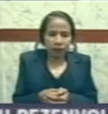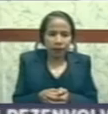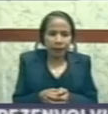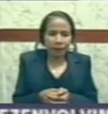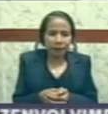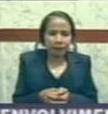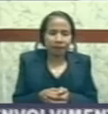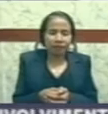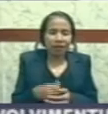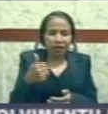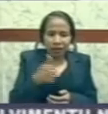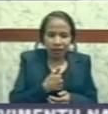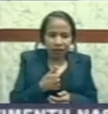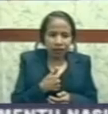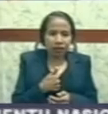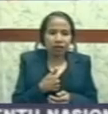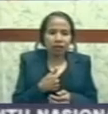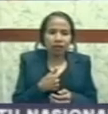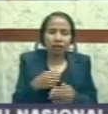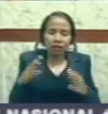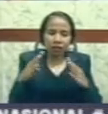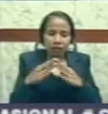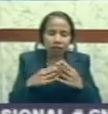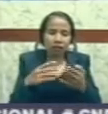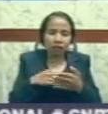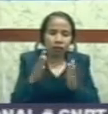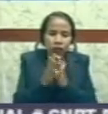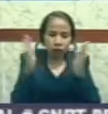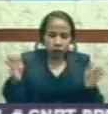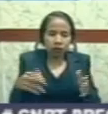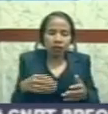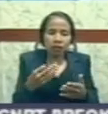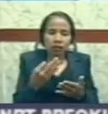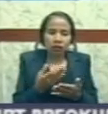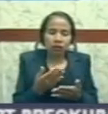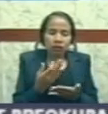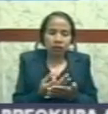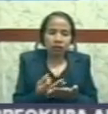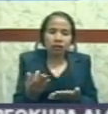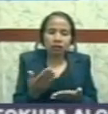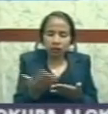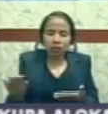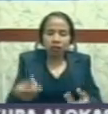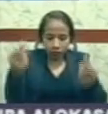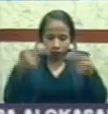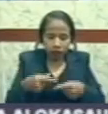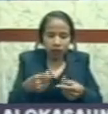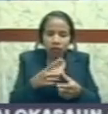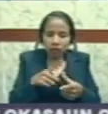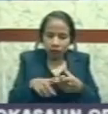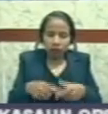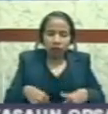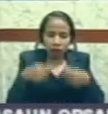E caráter capital minor, né? Sasan o folai e depois a oareca tá sasane, tu irona estándar, padrão, e